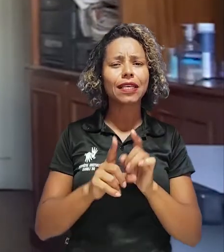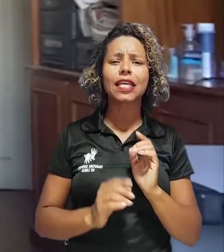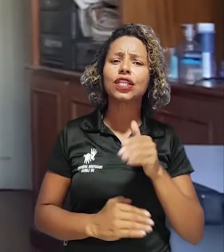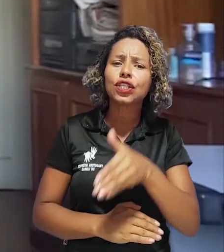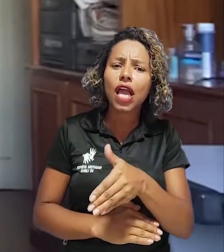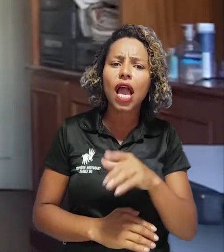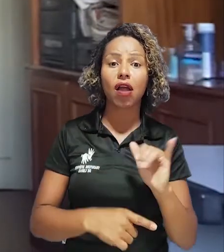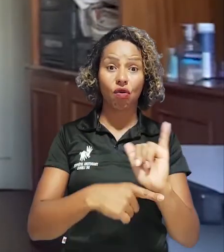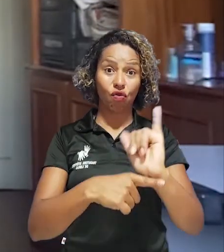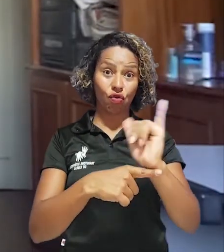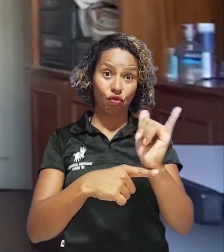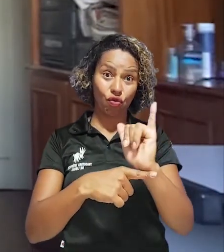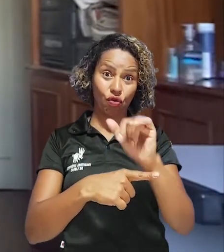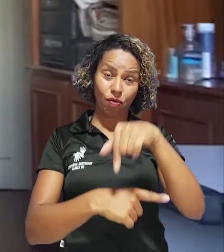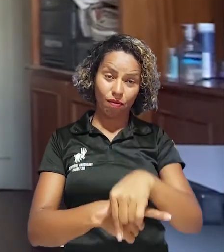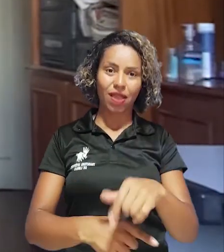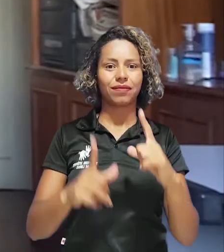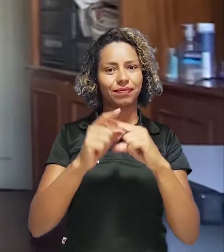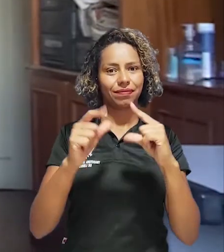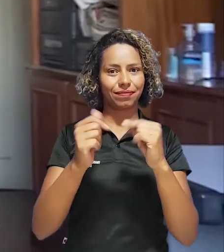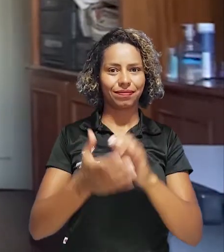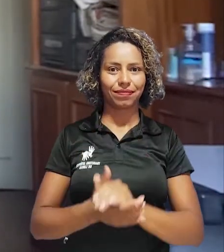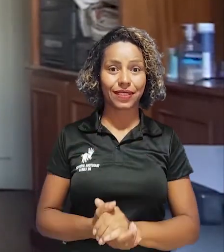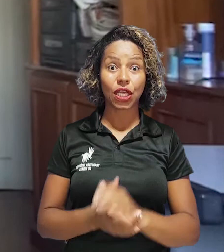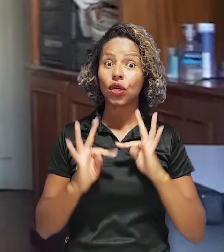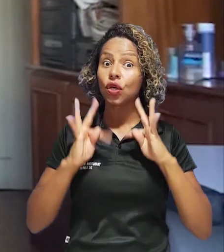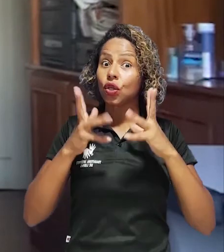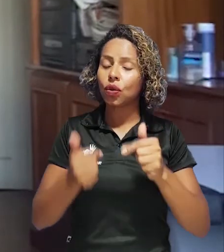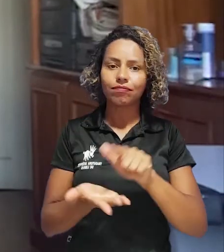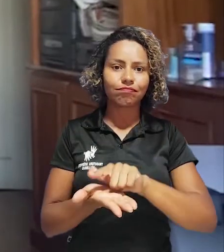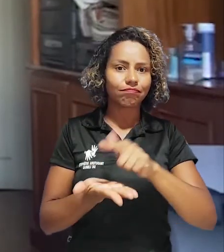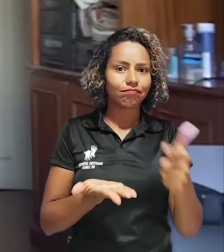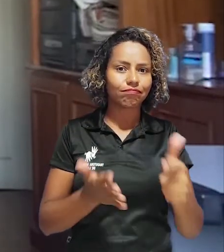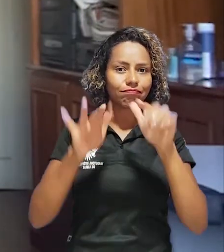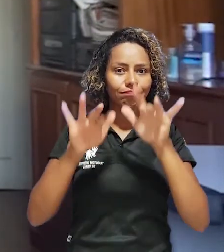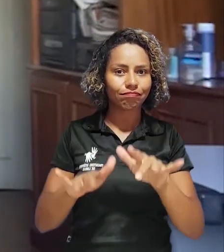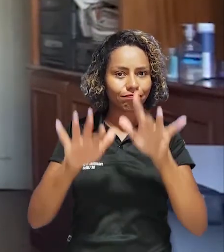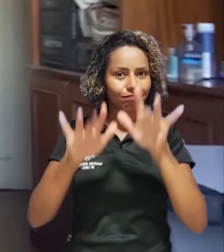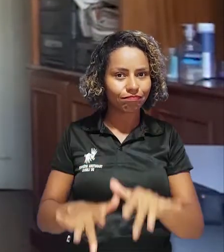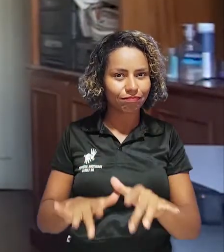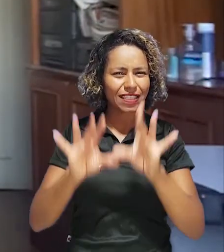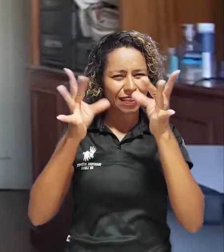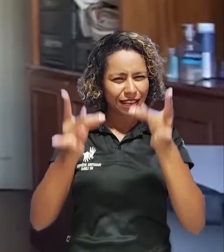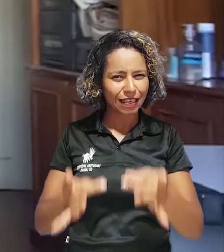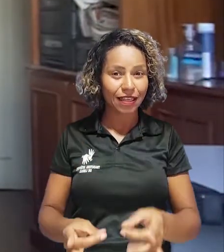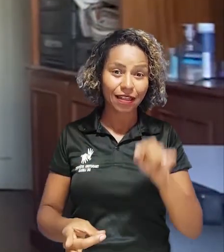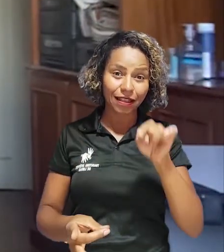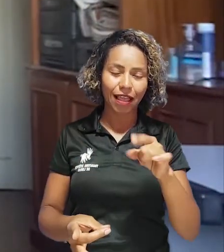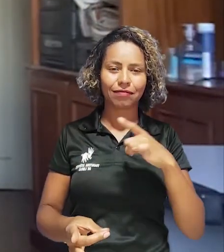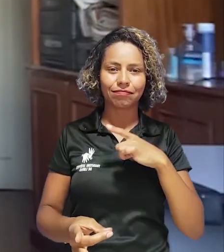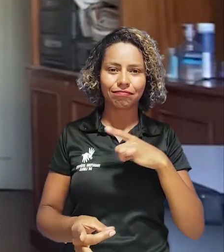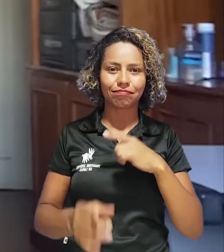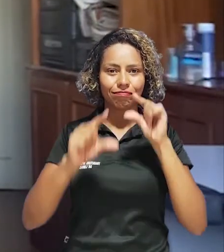notícias nos seguir nas redes sociais usar o nosso canal no YouTube Lembrando que todas as matérias